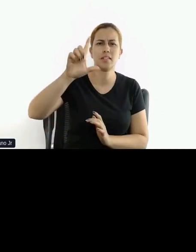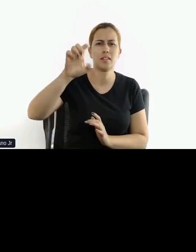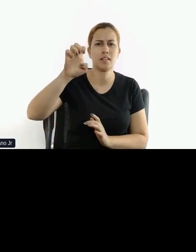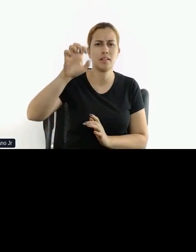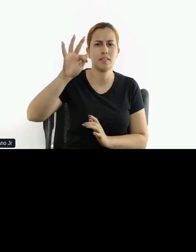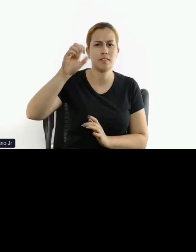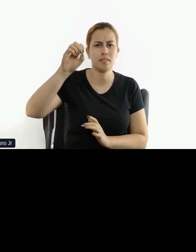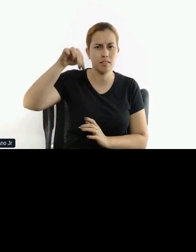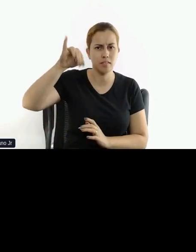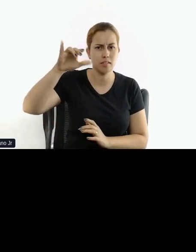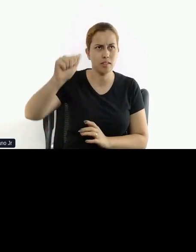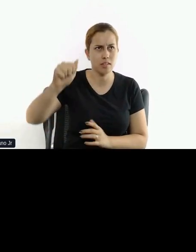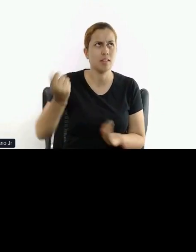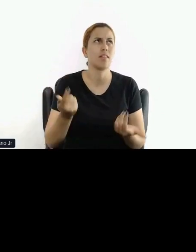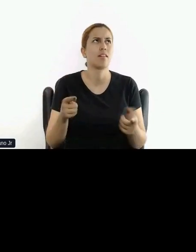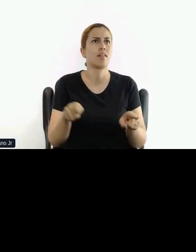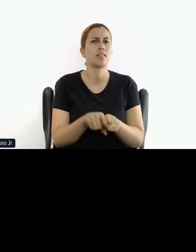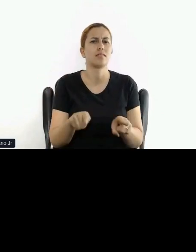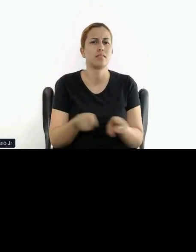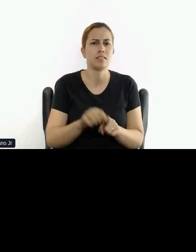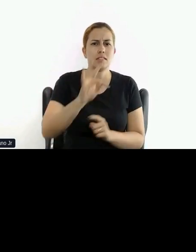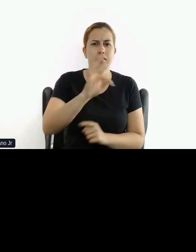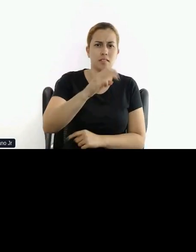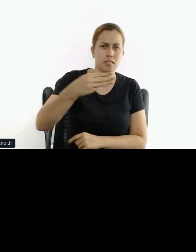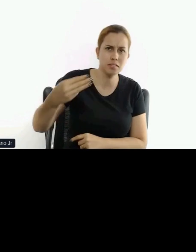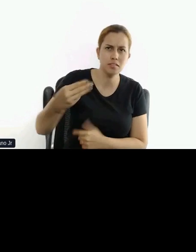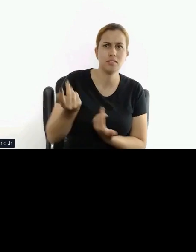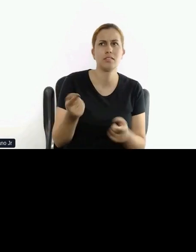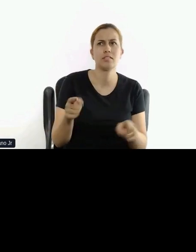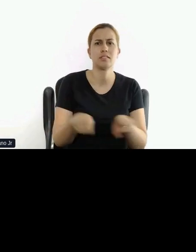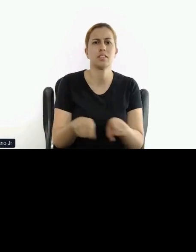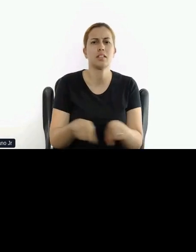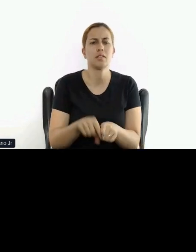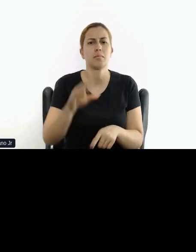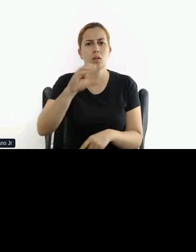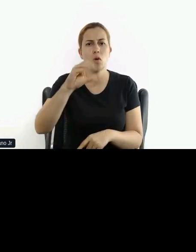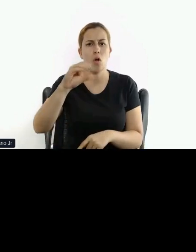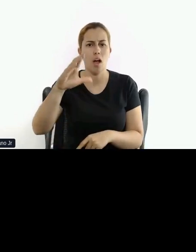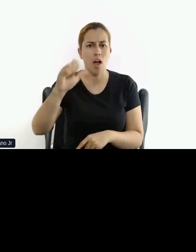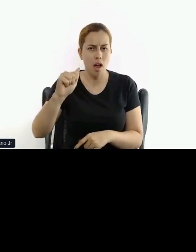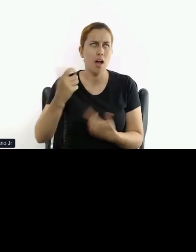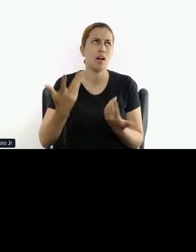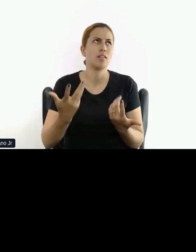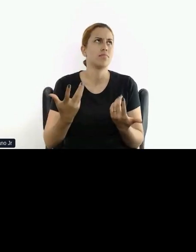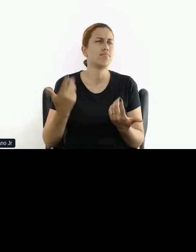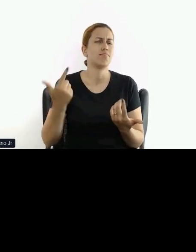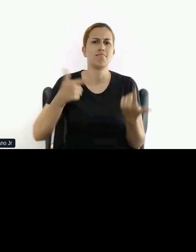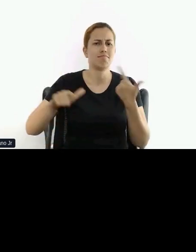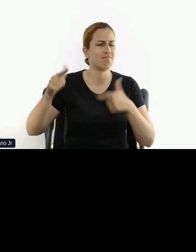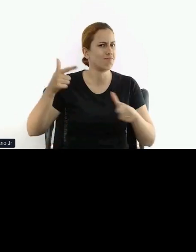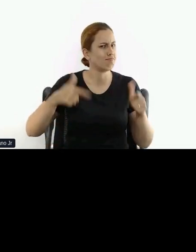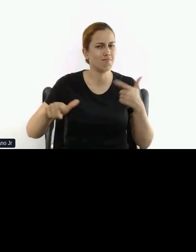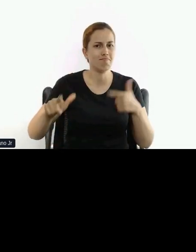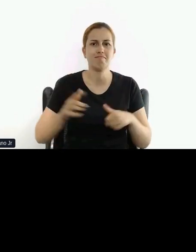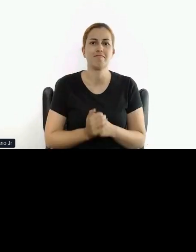Itália, TIM, Coca-Cola e aqui na Porto Digital, né? E sou